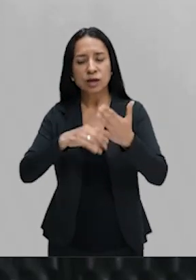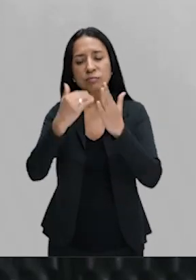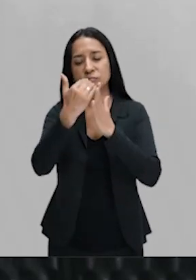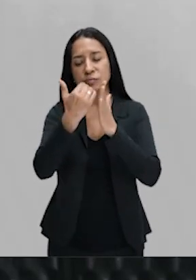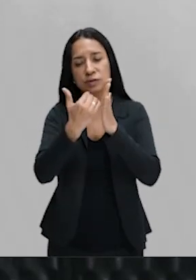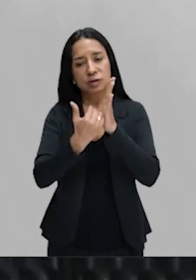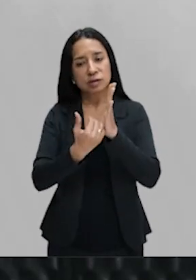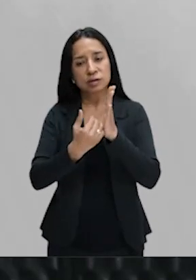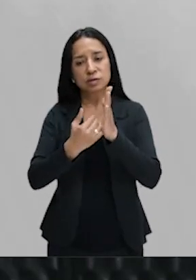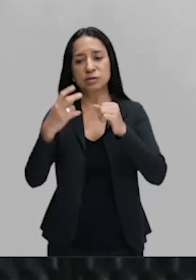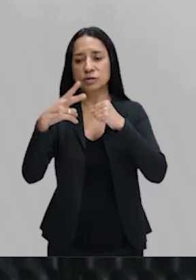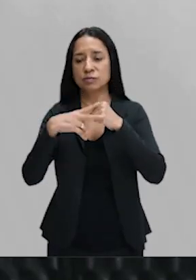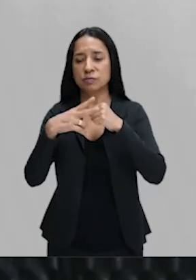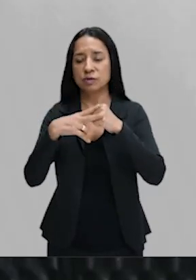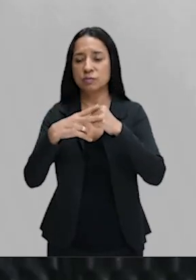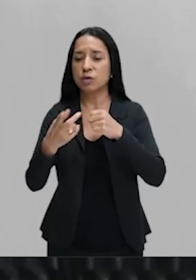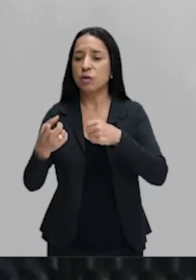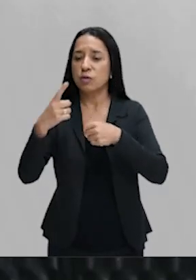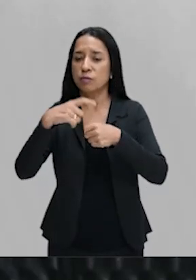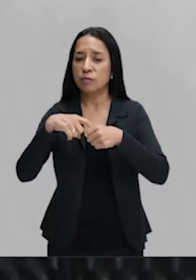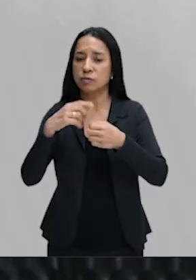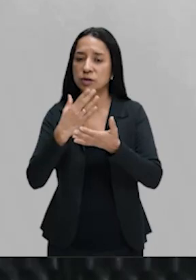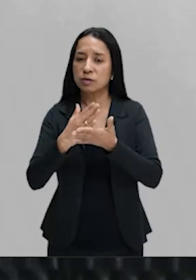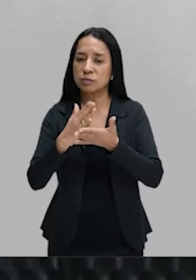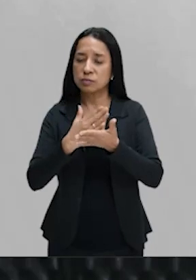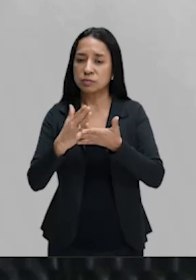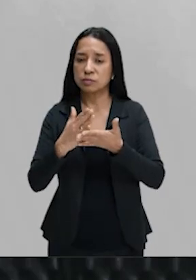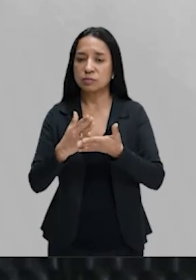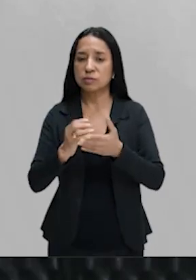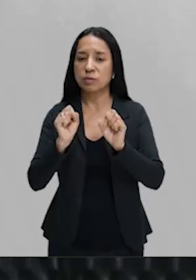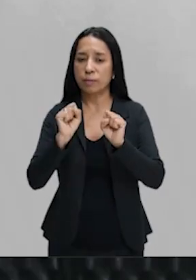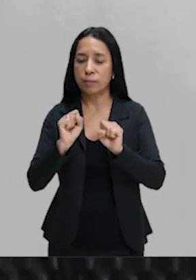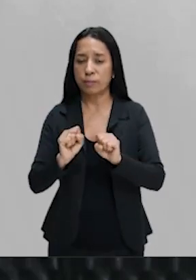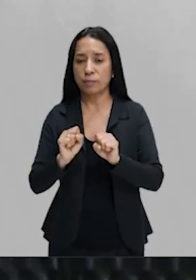algumas coisas aqui para que a gente possa